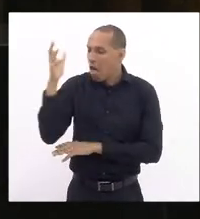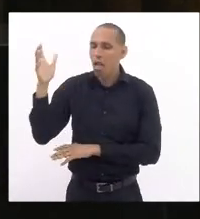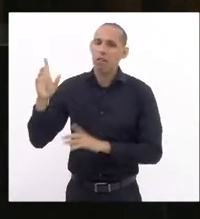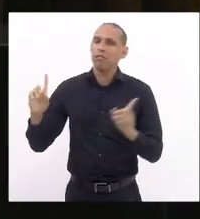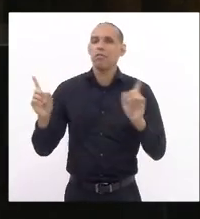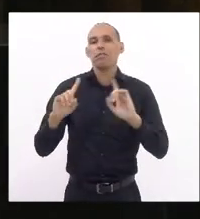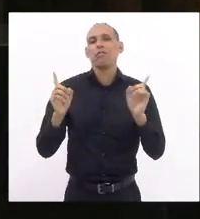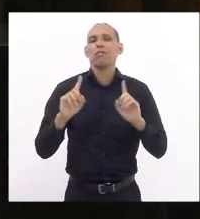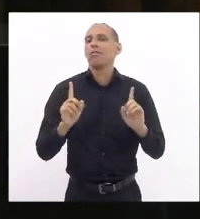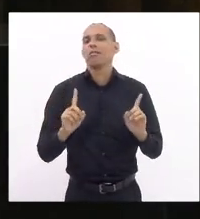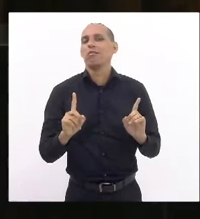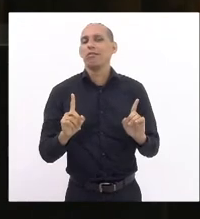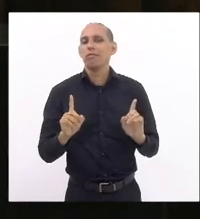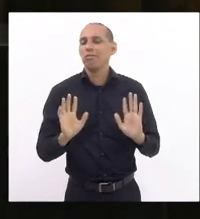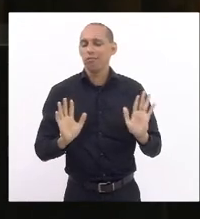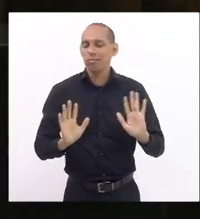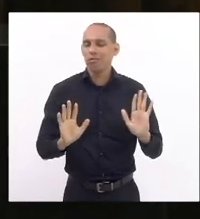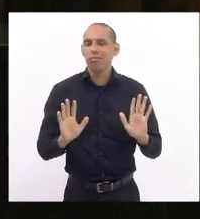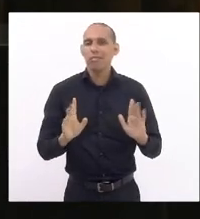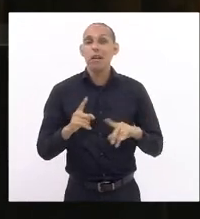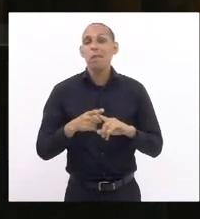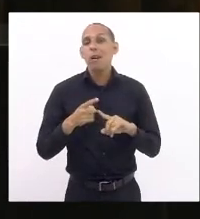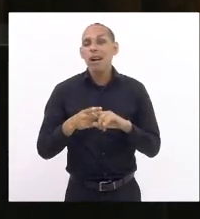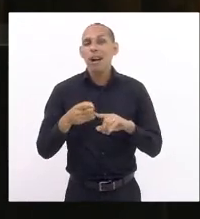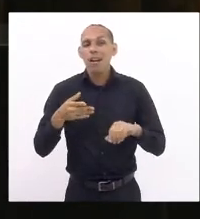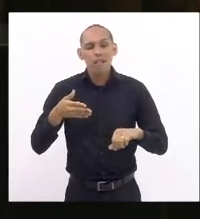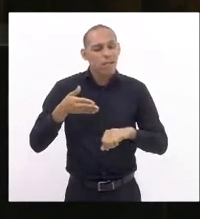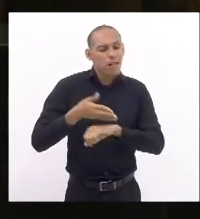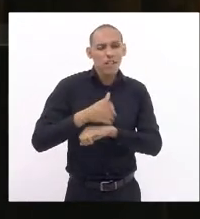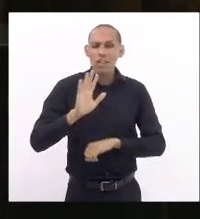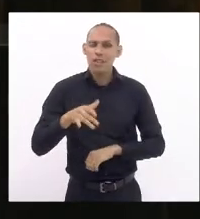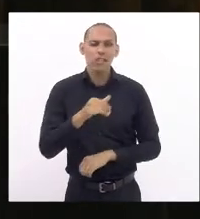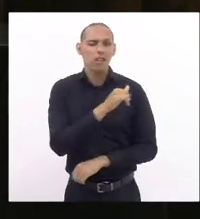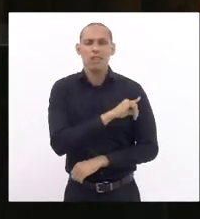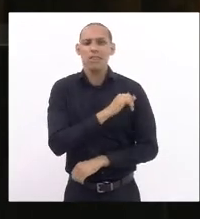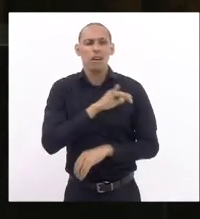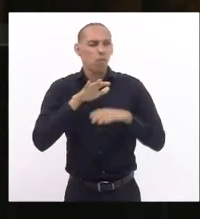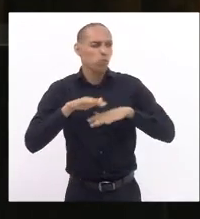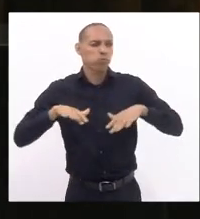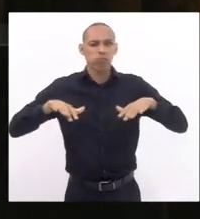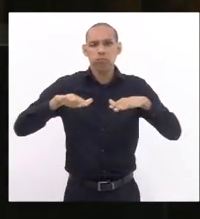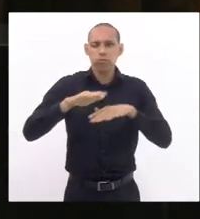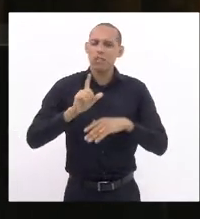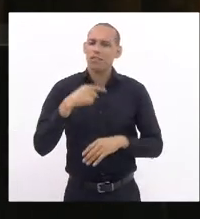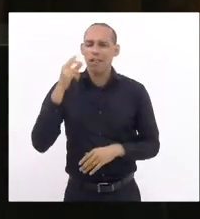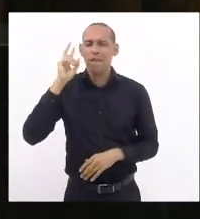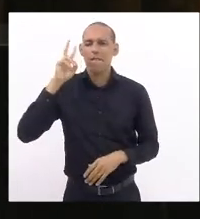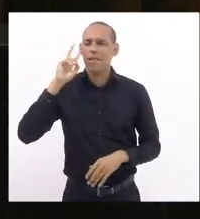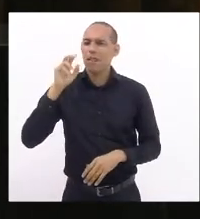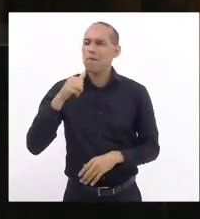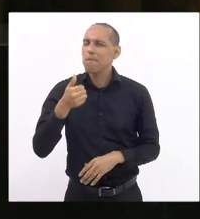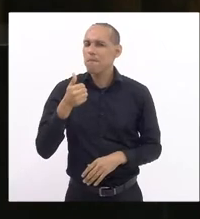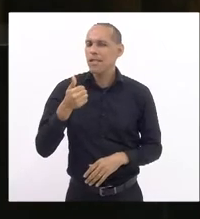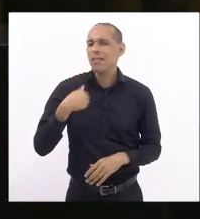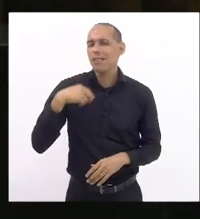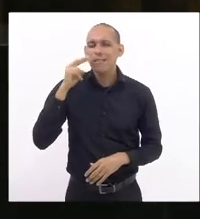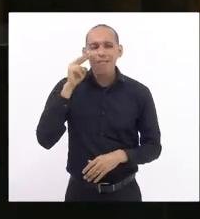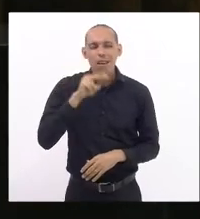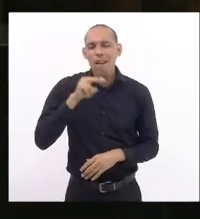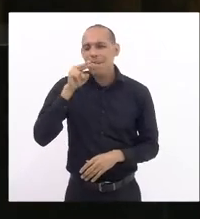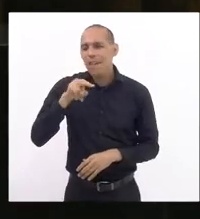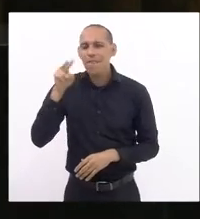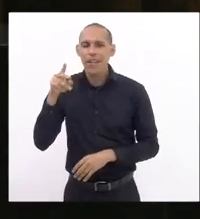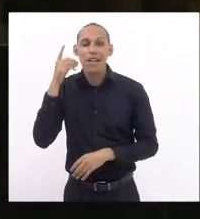conta dessas tragédias que já atravessaram o Estado do Rio de Janeiro, né? A gente lembra bem, vejo aqui